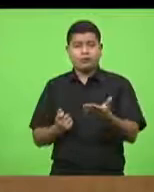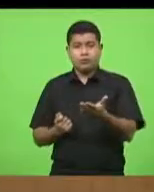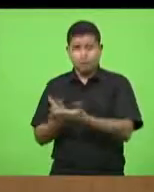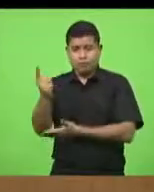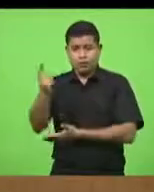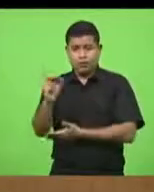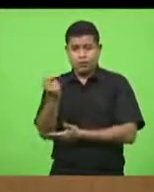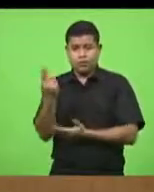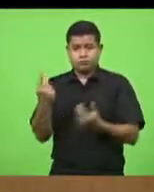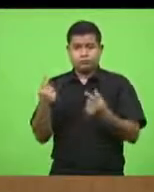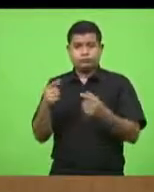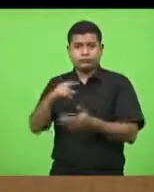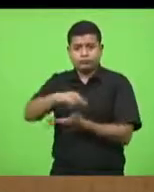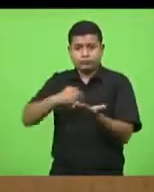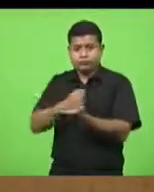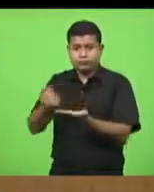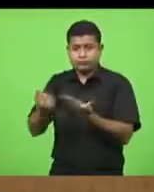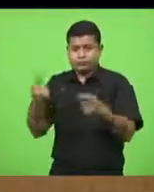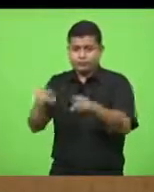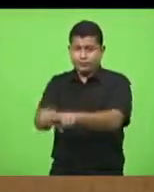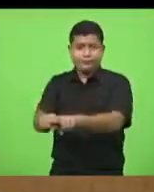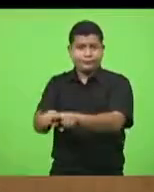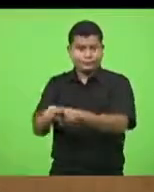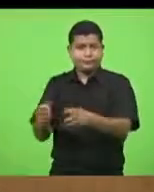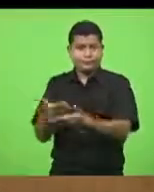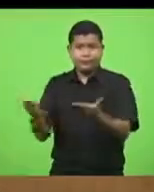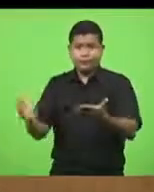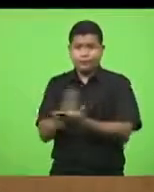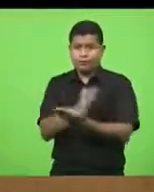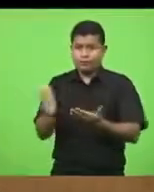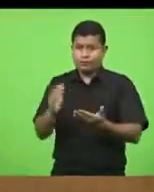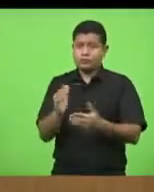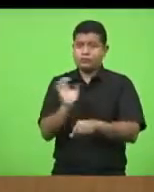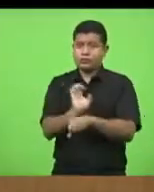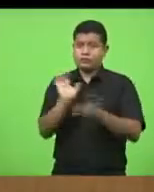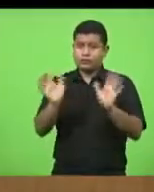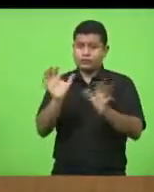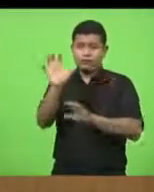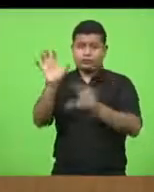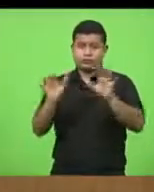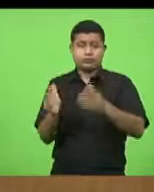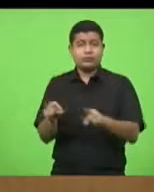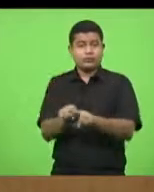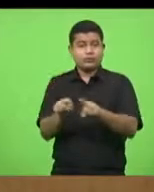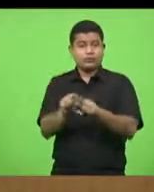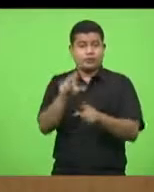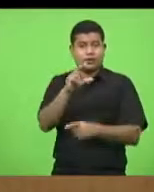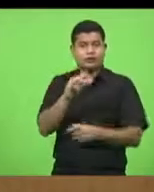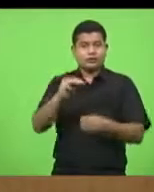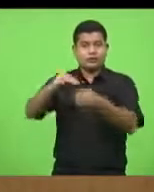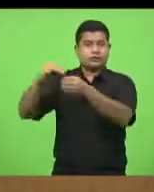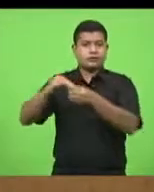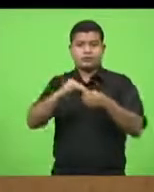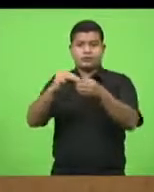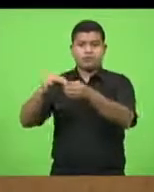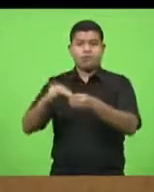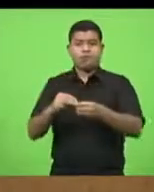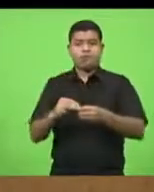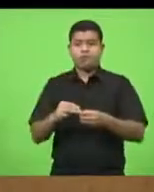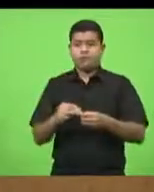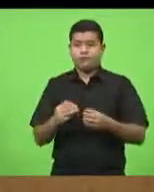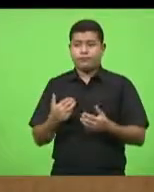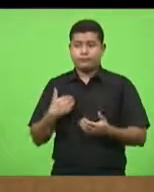como outros estados estão encaminhando, inclusive municípios já estão encaminhando. Deixamos também claro